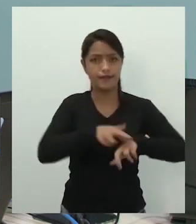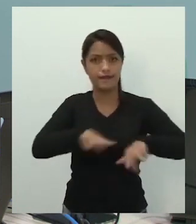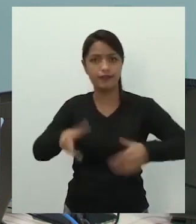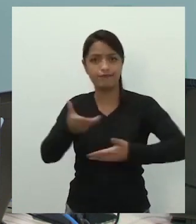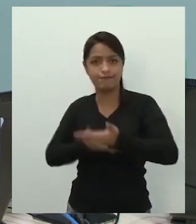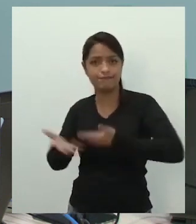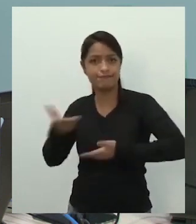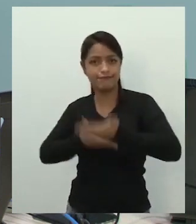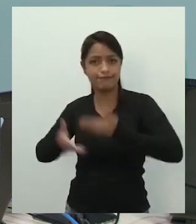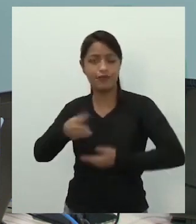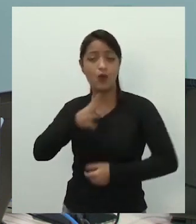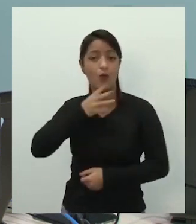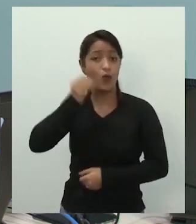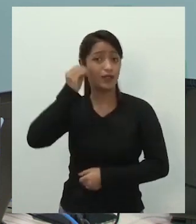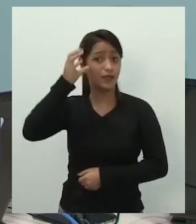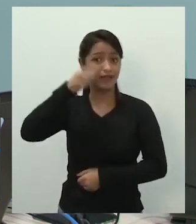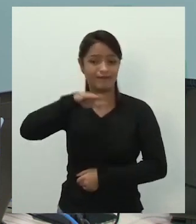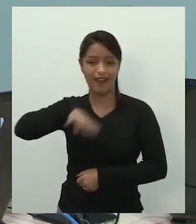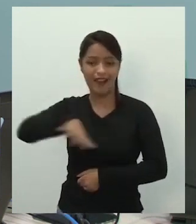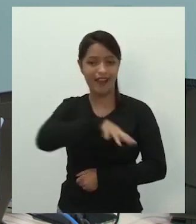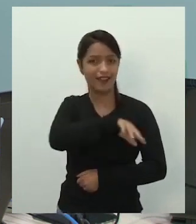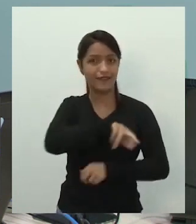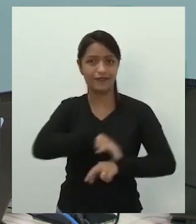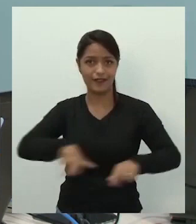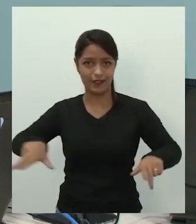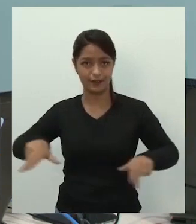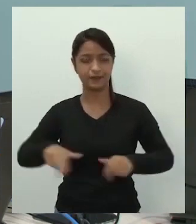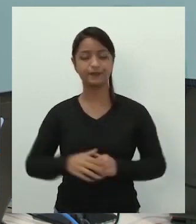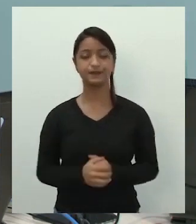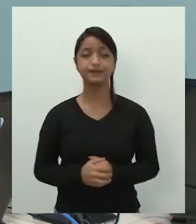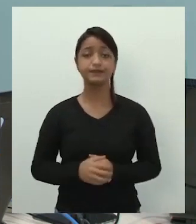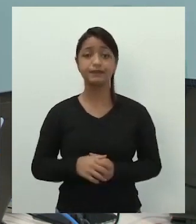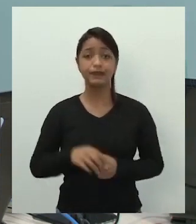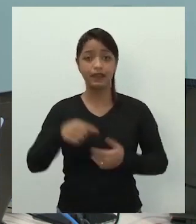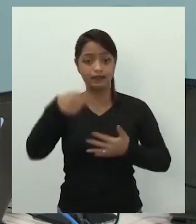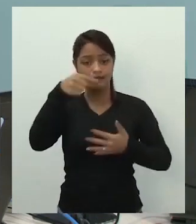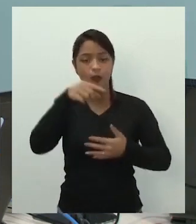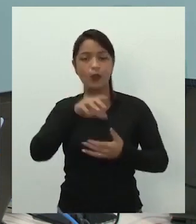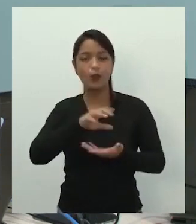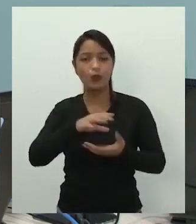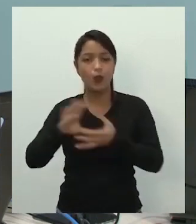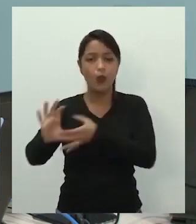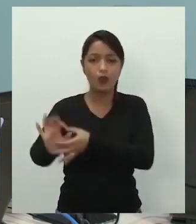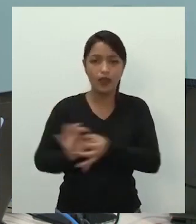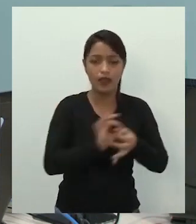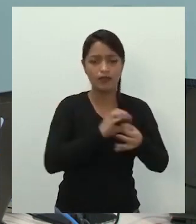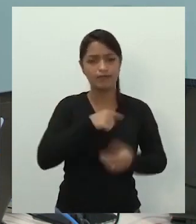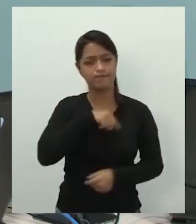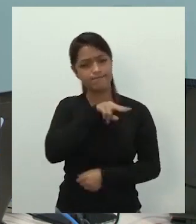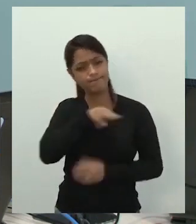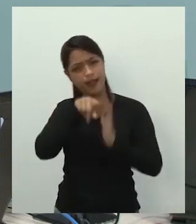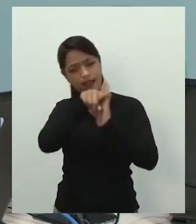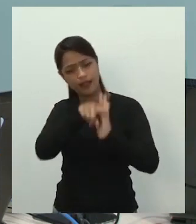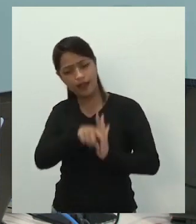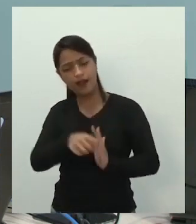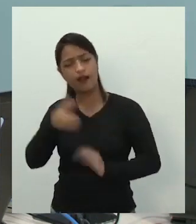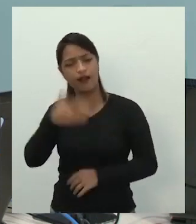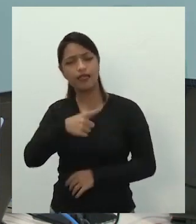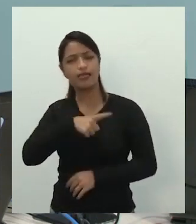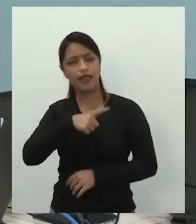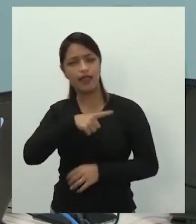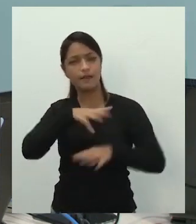conhecimento. Reconhecer os aspectos matemáticos em determinado contexto é o primeiro passo para a construção